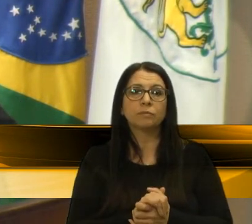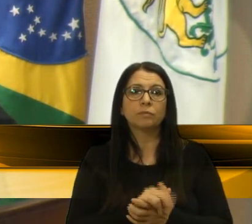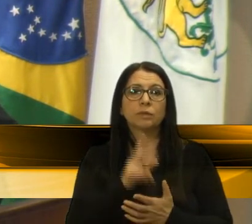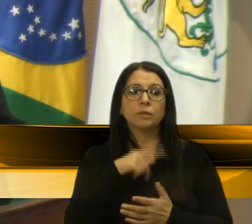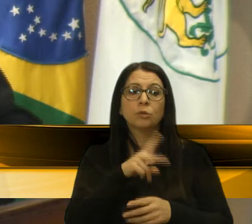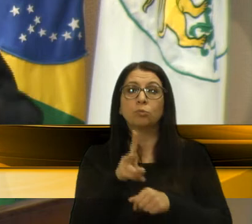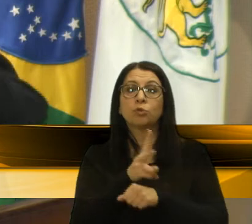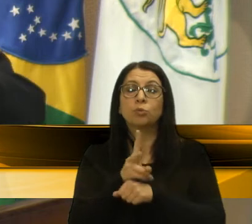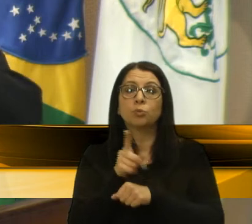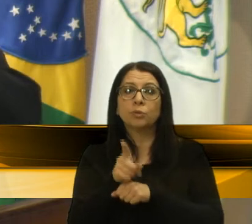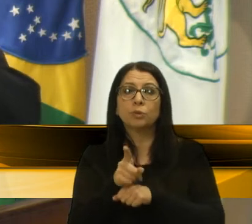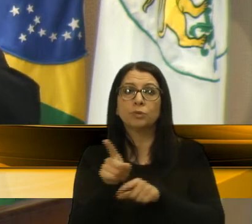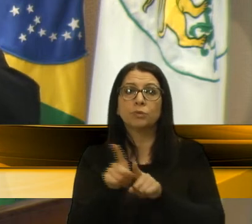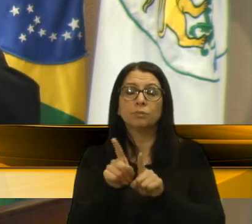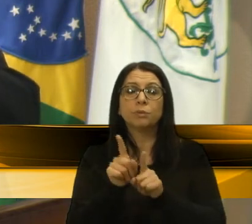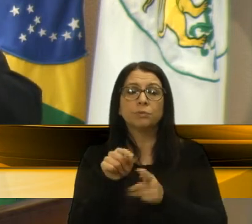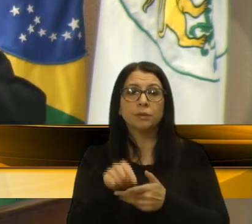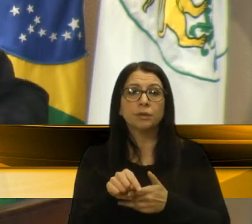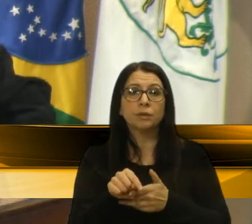procurando